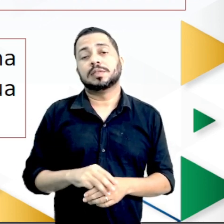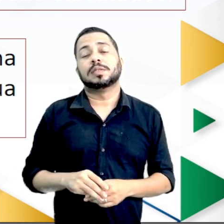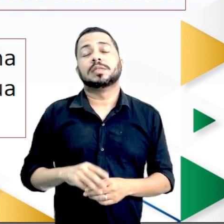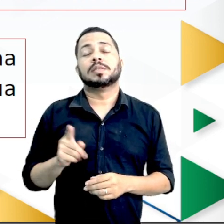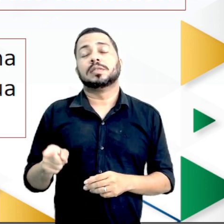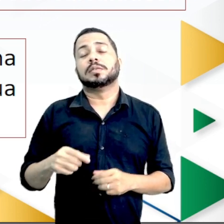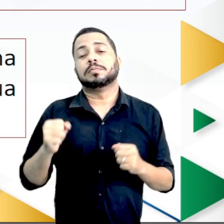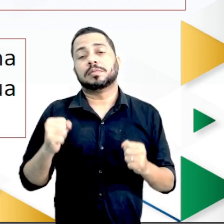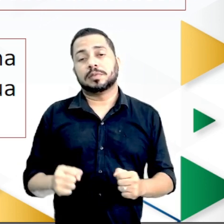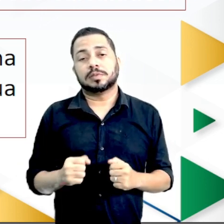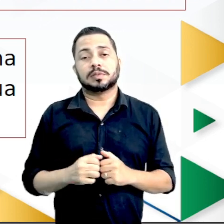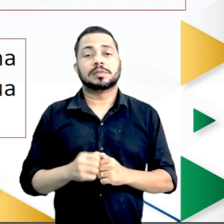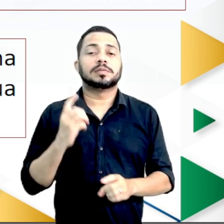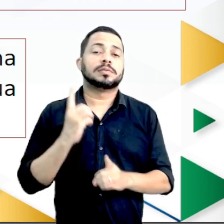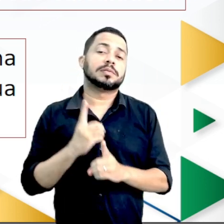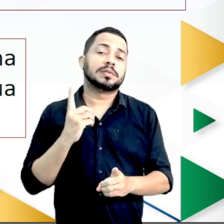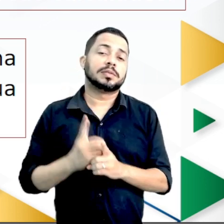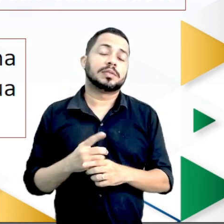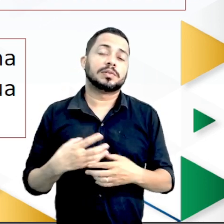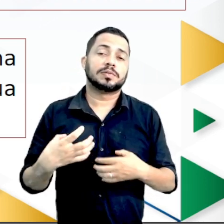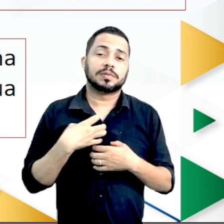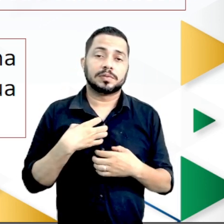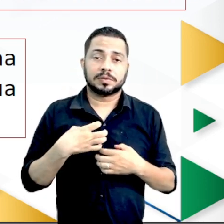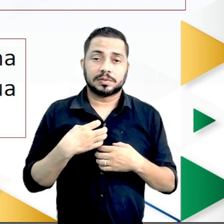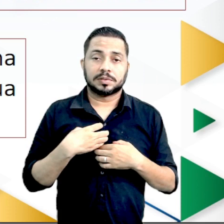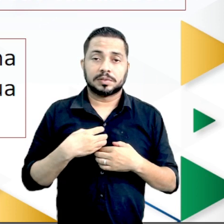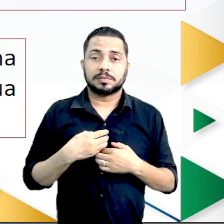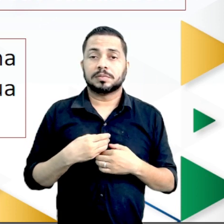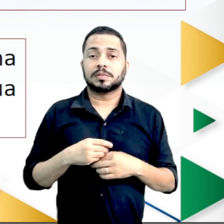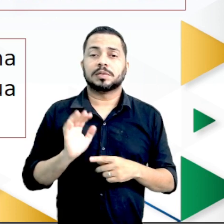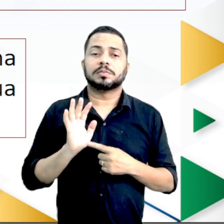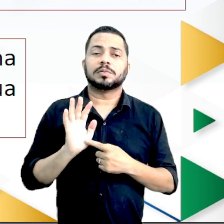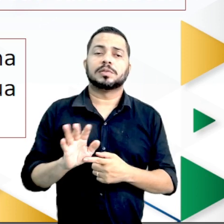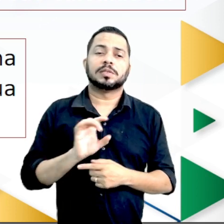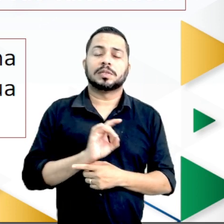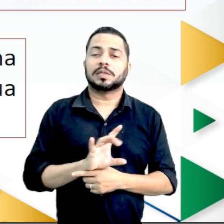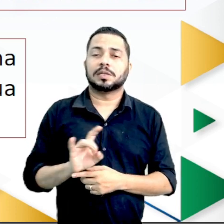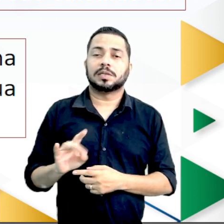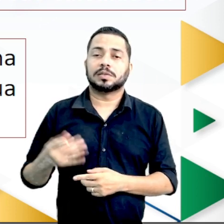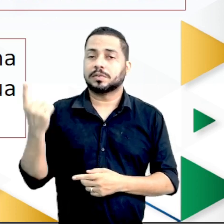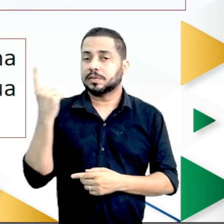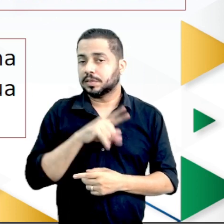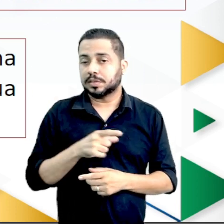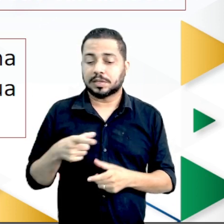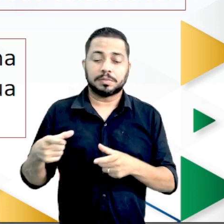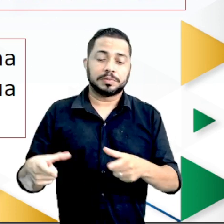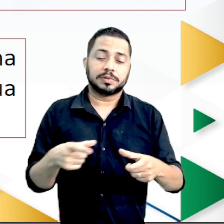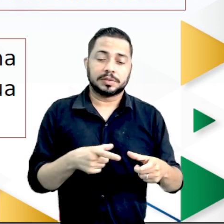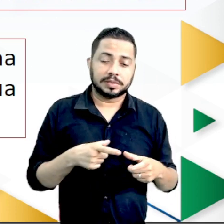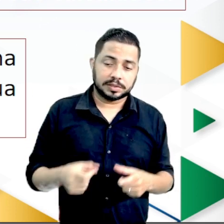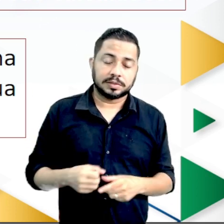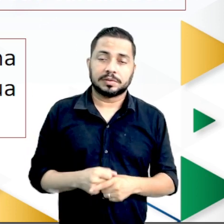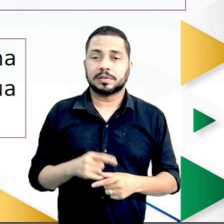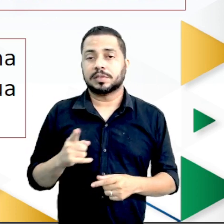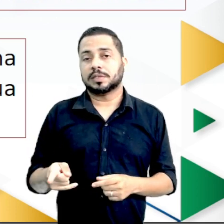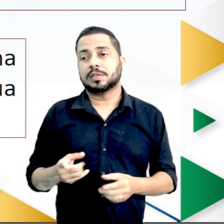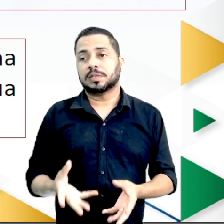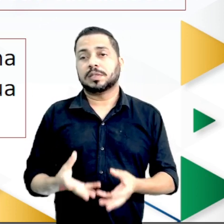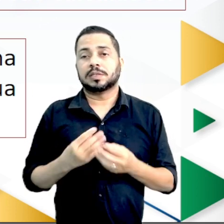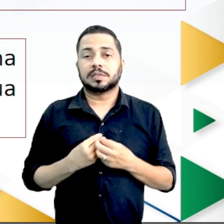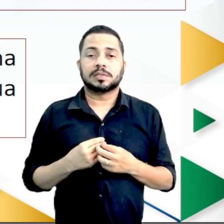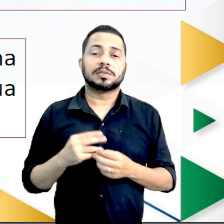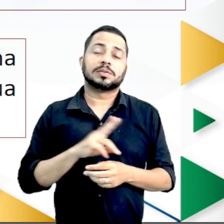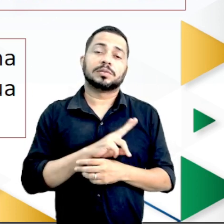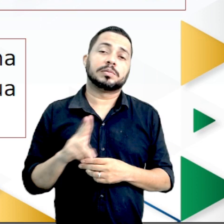formação, você pode encontrar uma fórmula que expresse cada termo considerando sua posição. Essa fórmula recebe